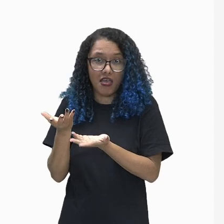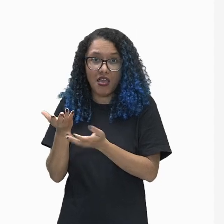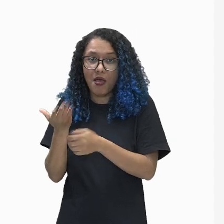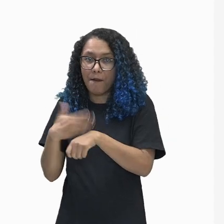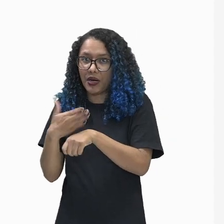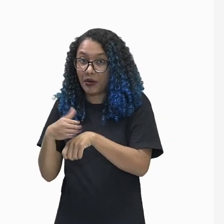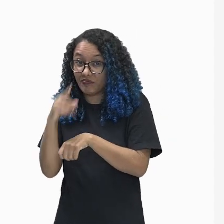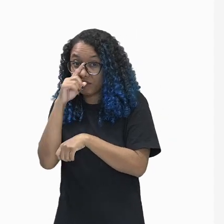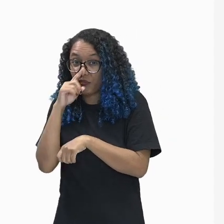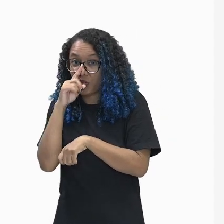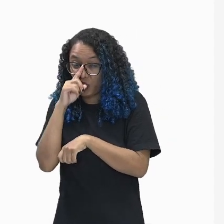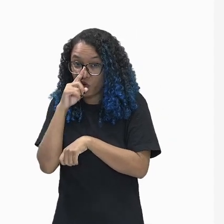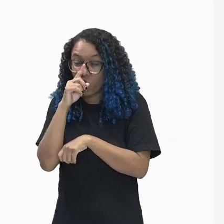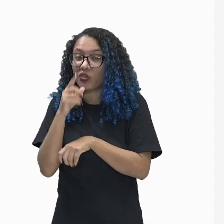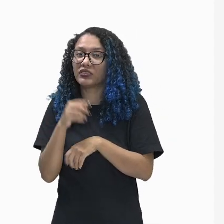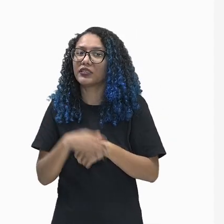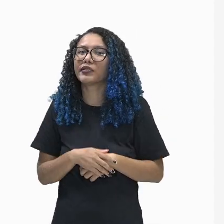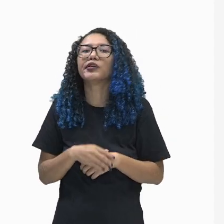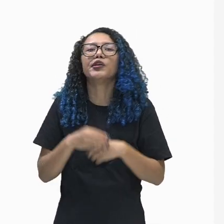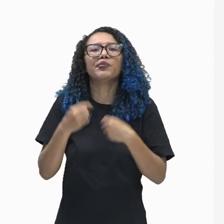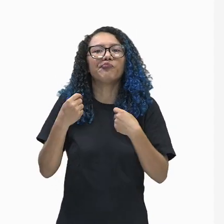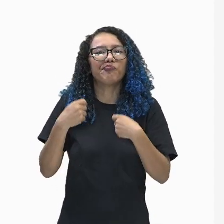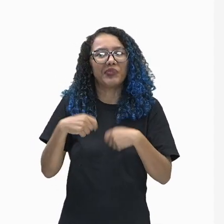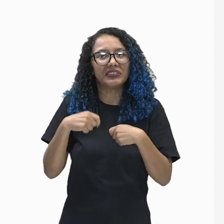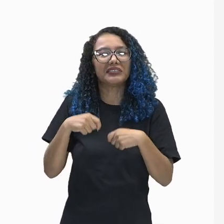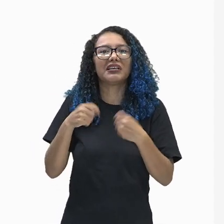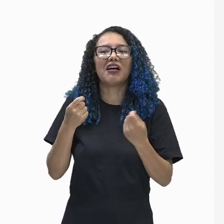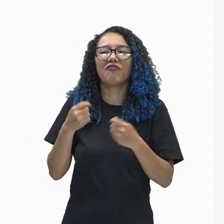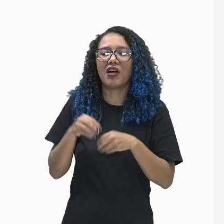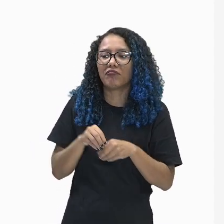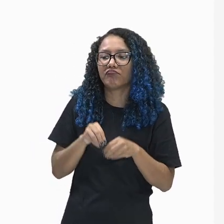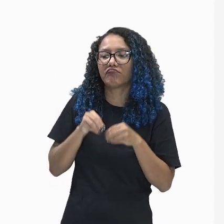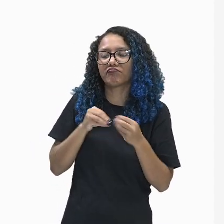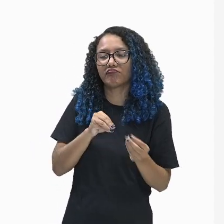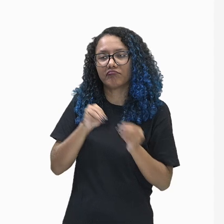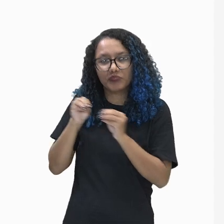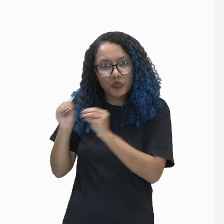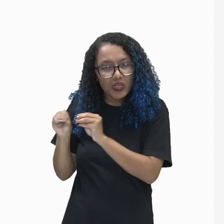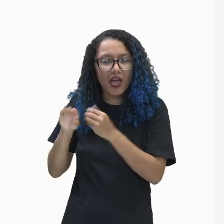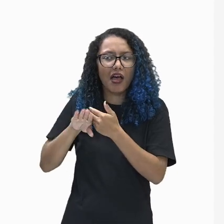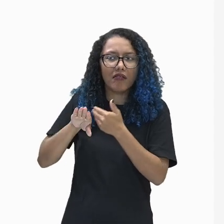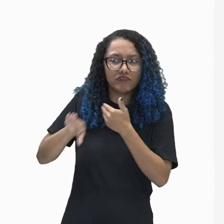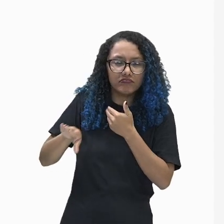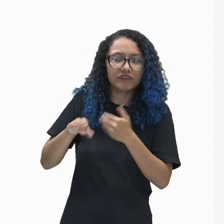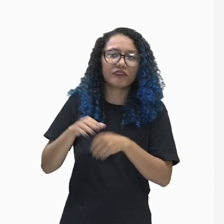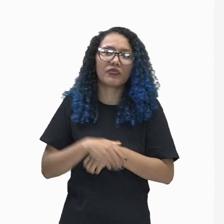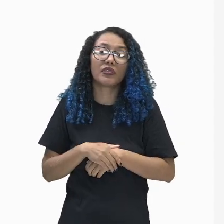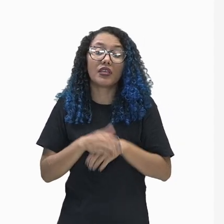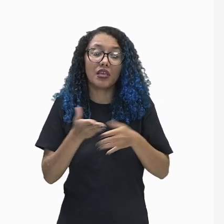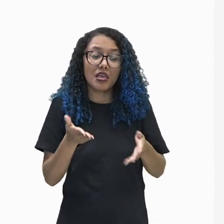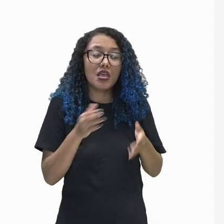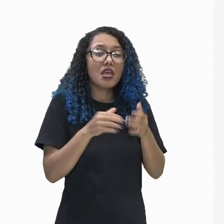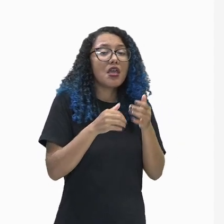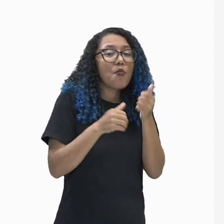que exigiam o afastamento do grupo por certo tempo, e as mulheres cuidavam das crianças e coletavam frutos